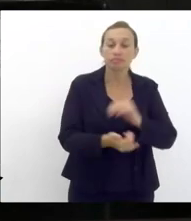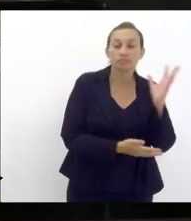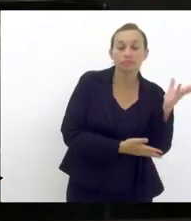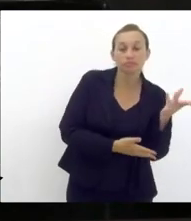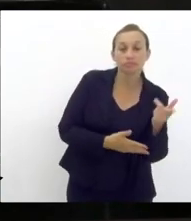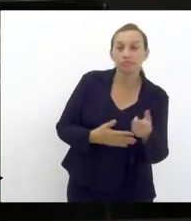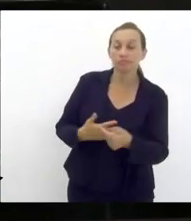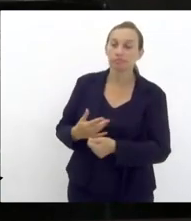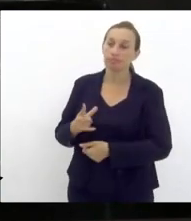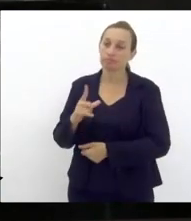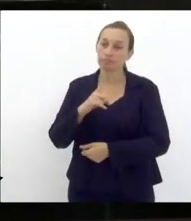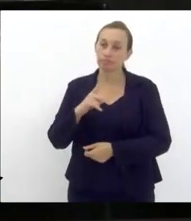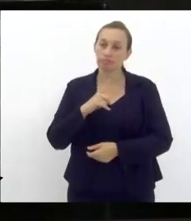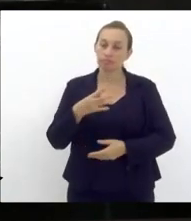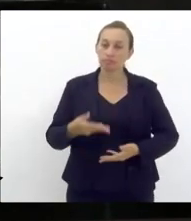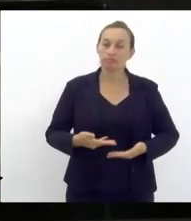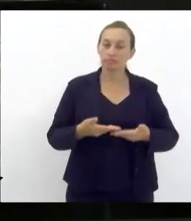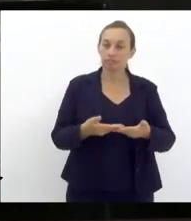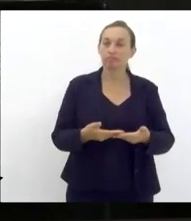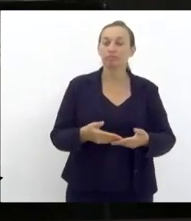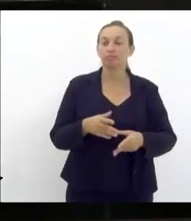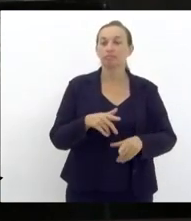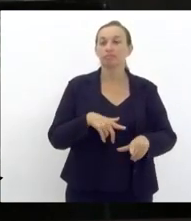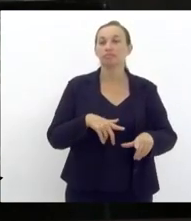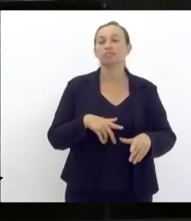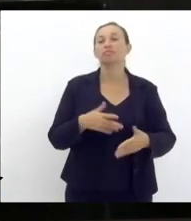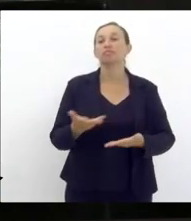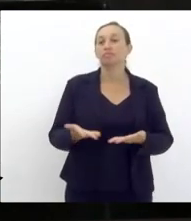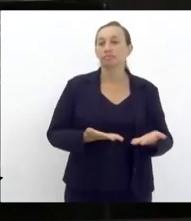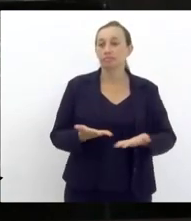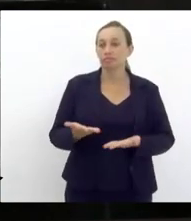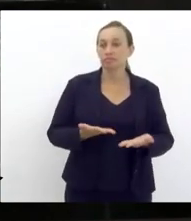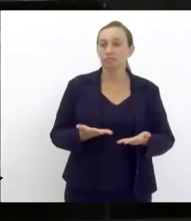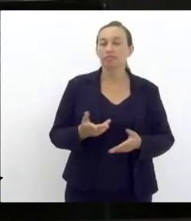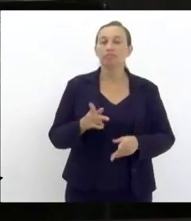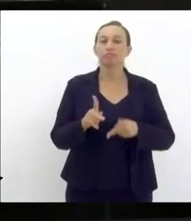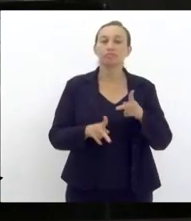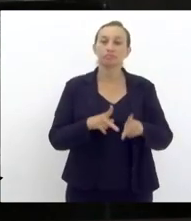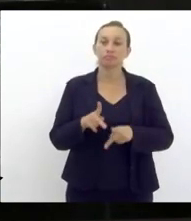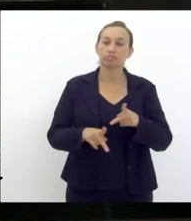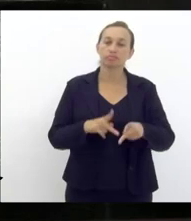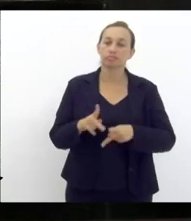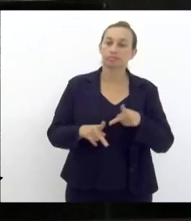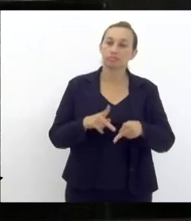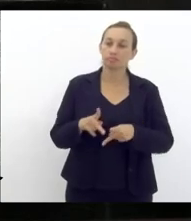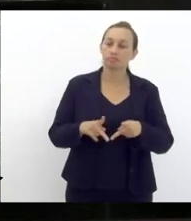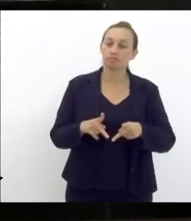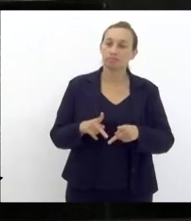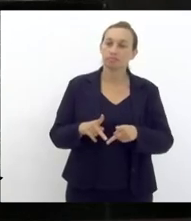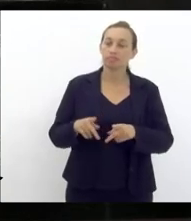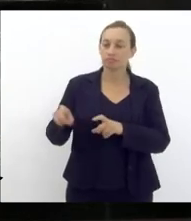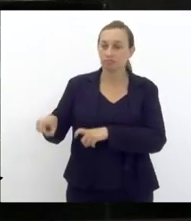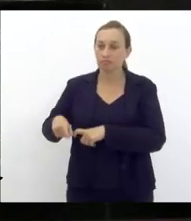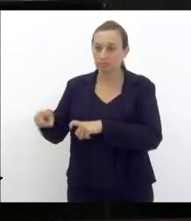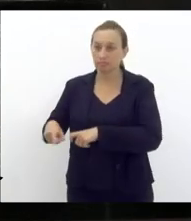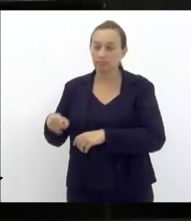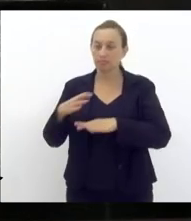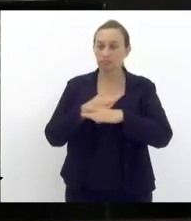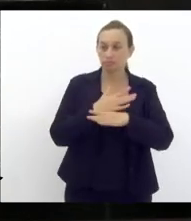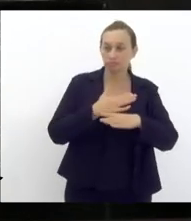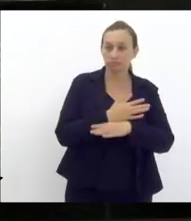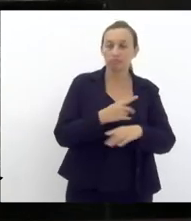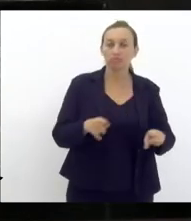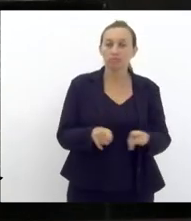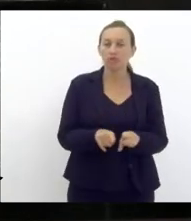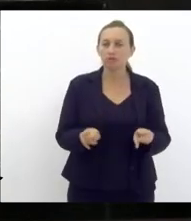colocados a serviço da população a serviço das populações do campo e da cidade e também